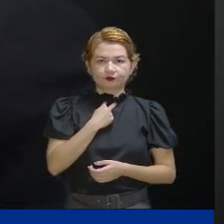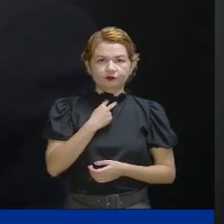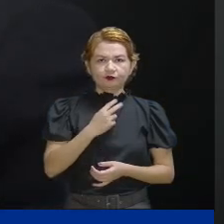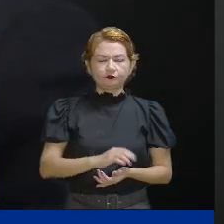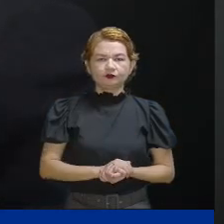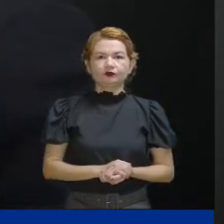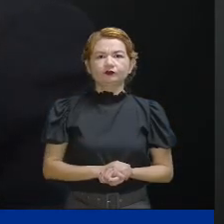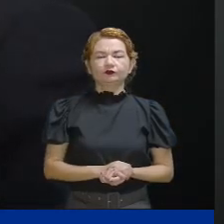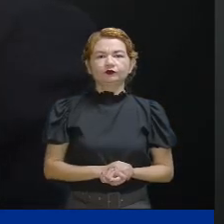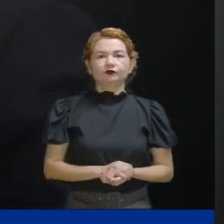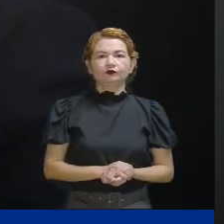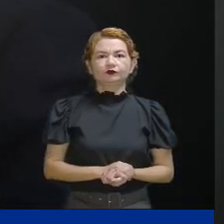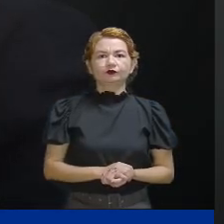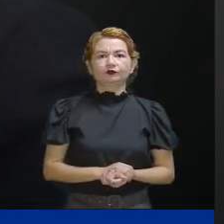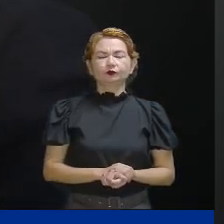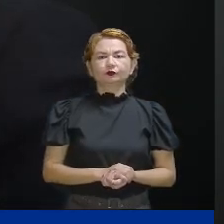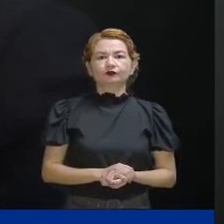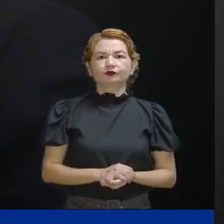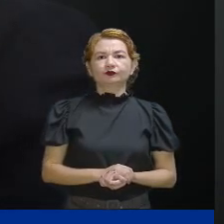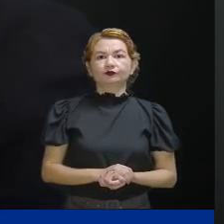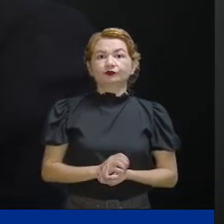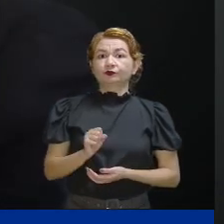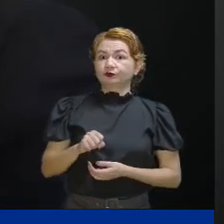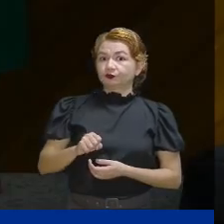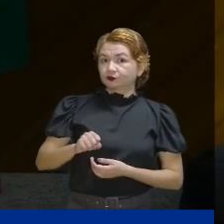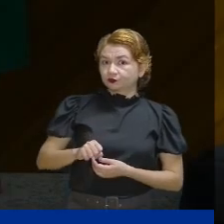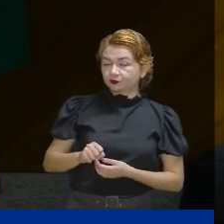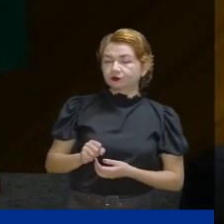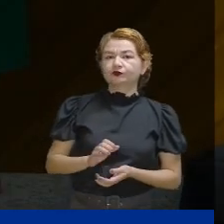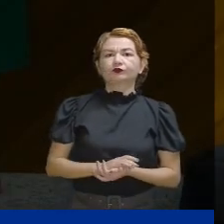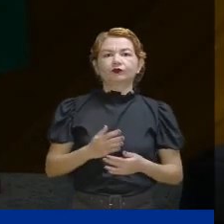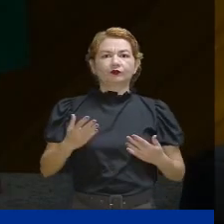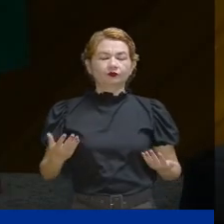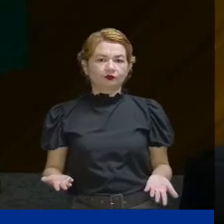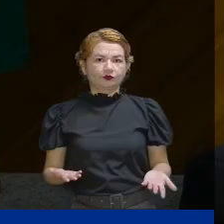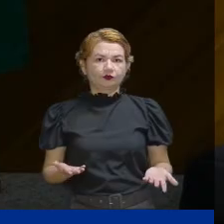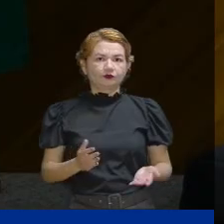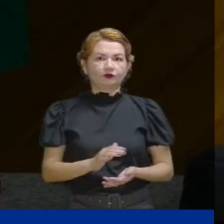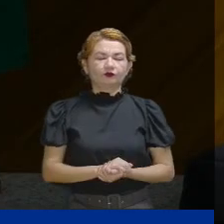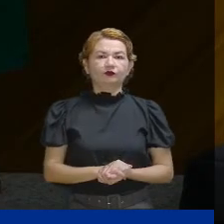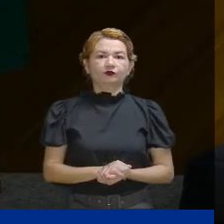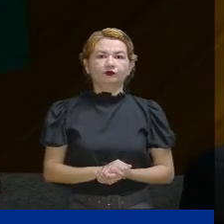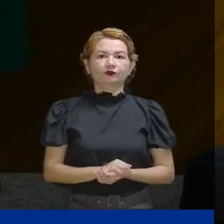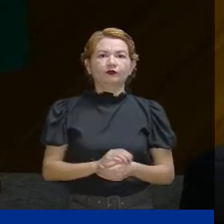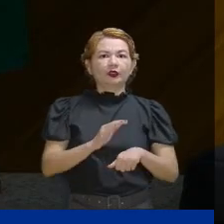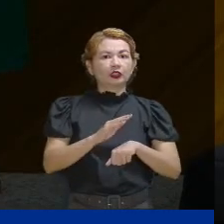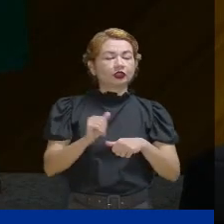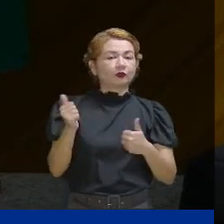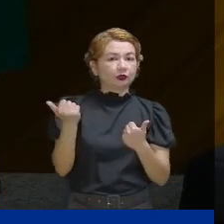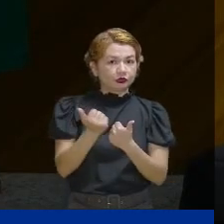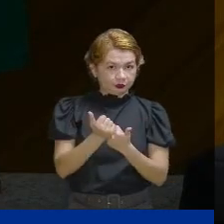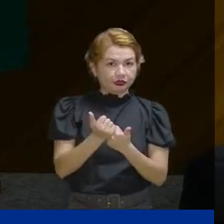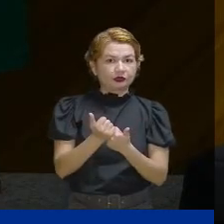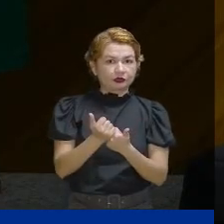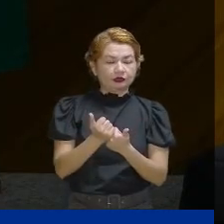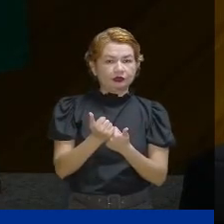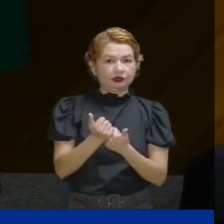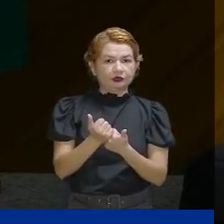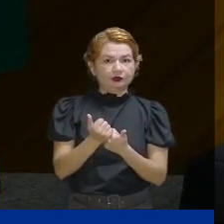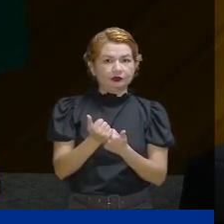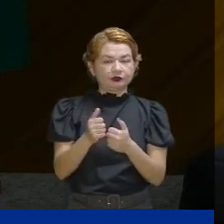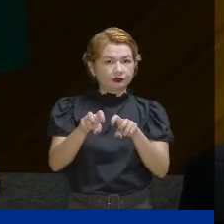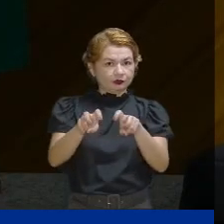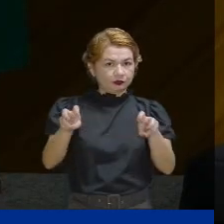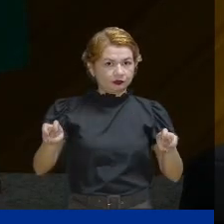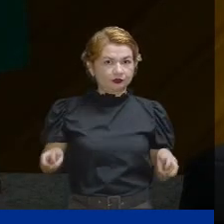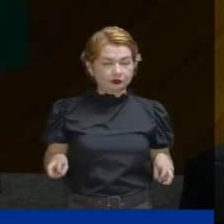objeto da discussão. Doutora Sara. Sim, e no caso seria a hipótese de chamar o substituto, convocar substituto para a